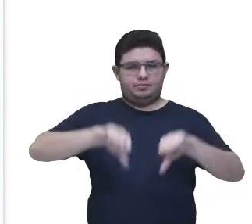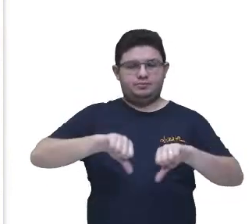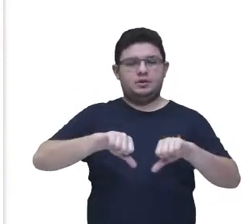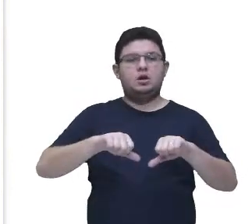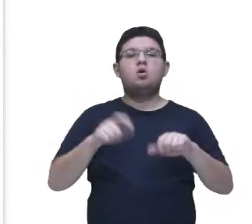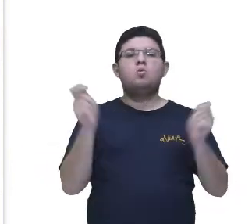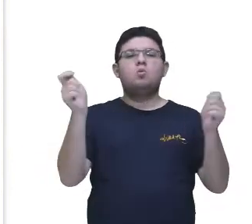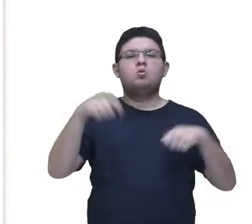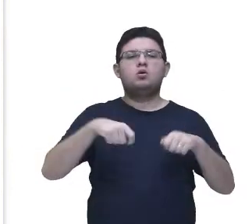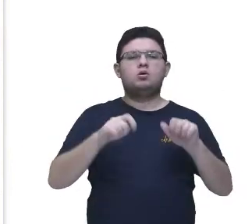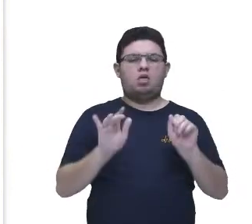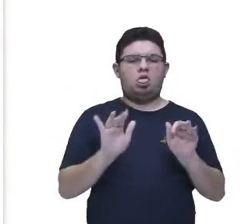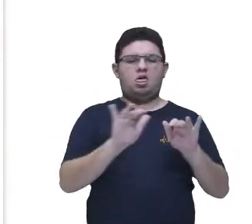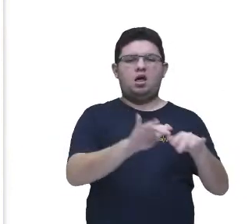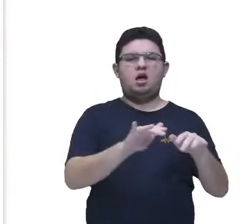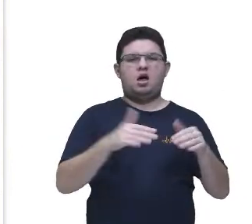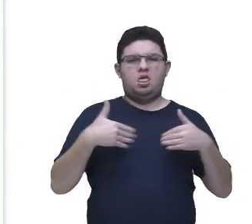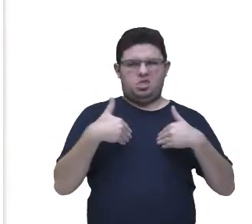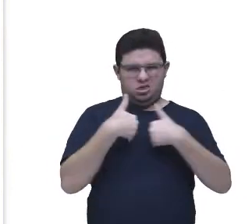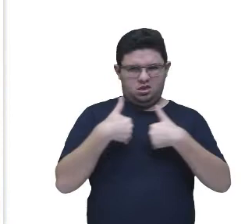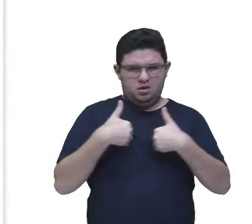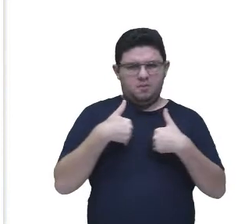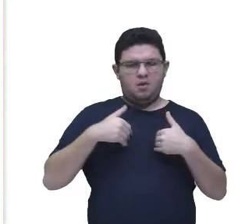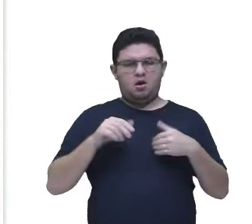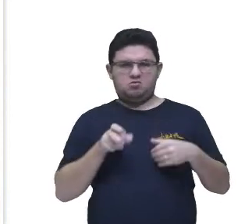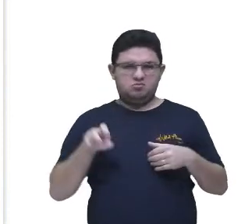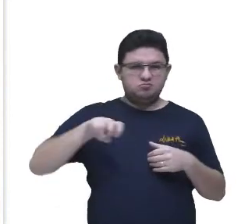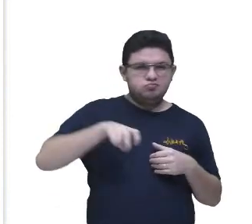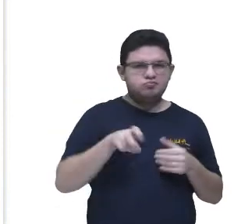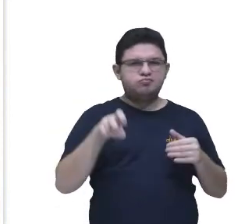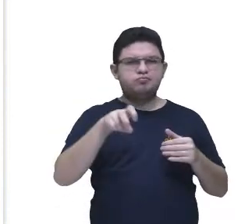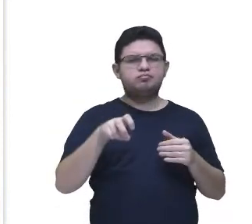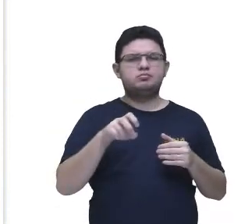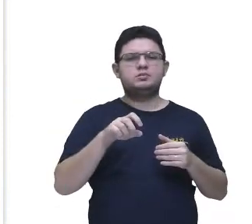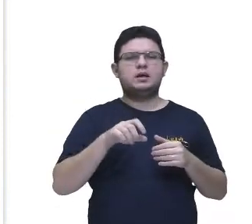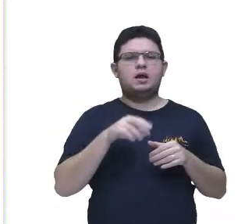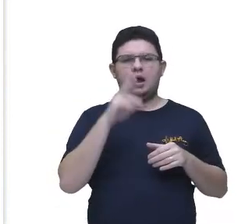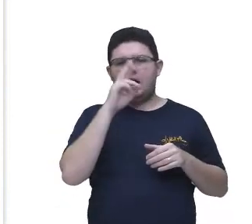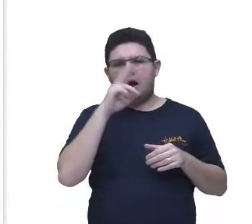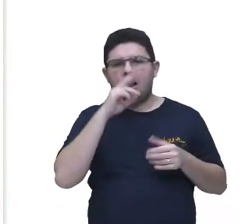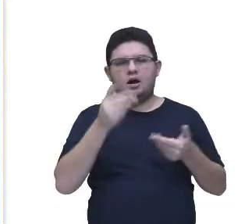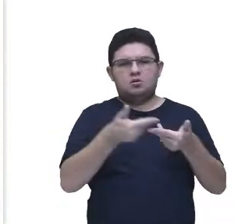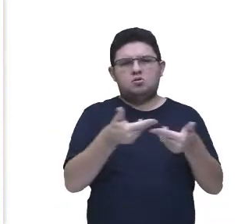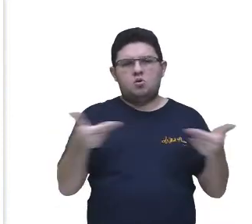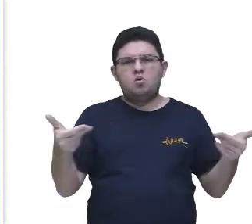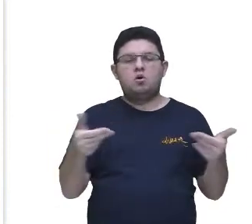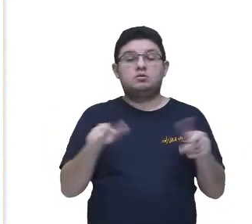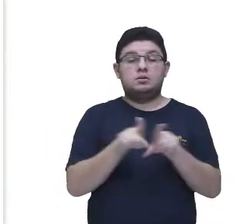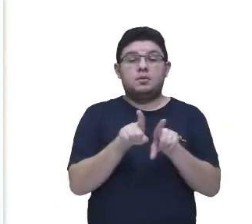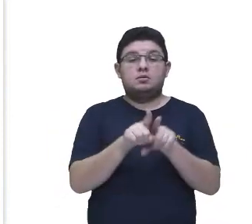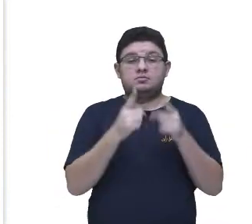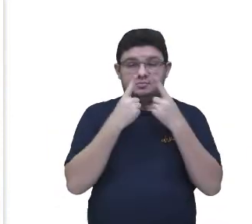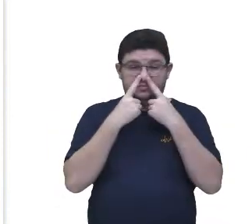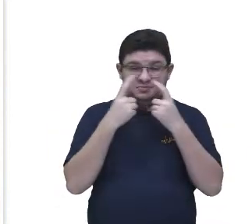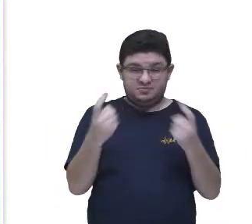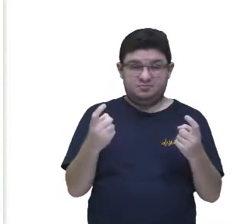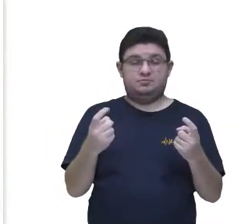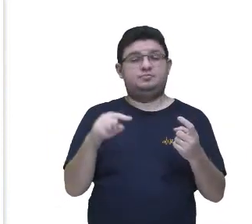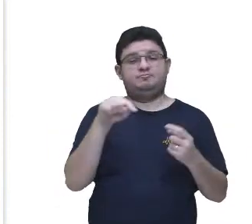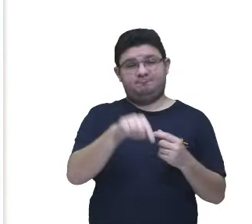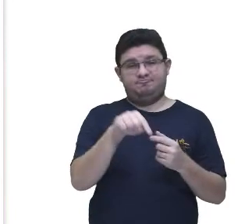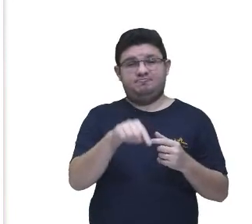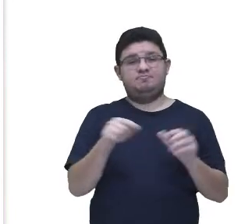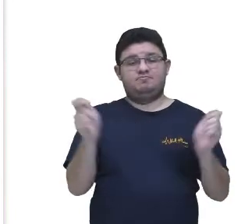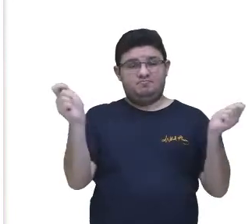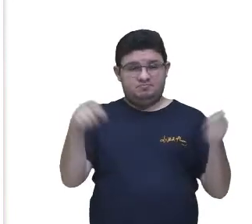animais peçonhentos, o cheiro extremamente desagradável e a própria poluição do solo que vai ocorrer